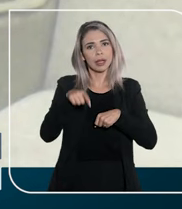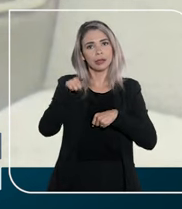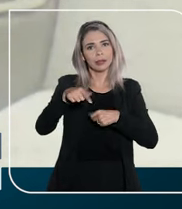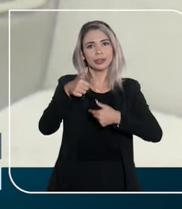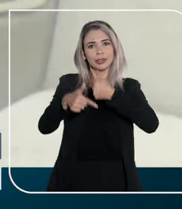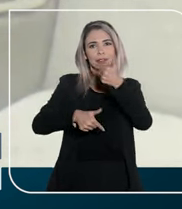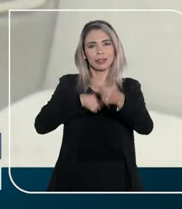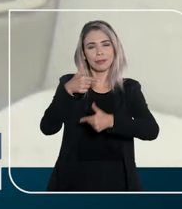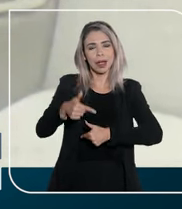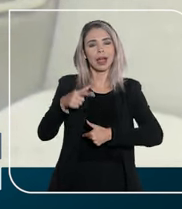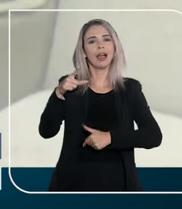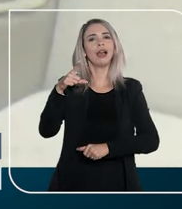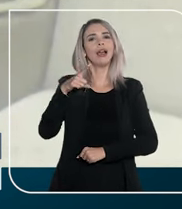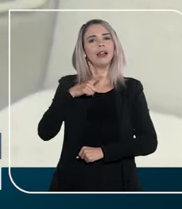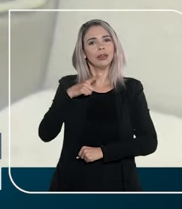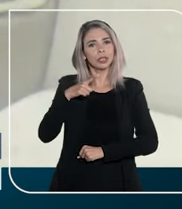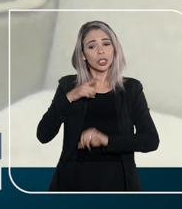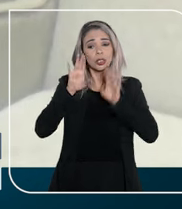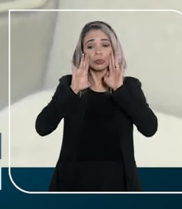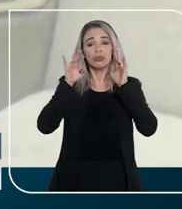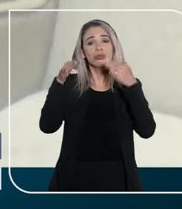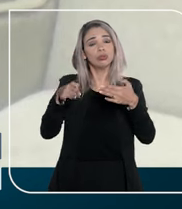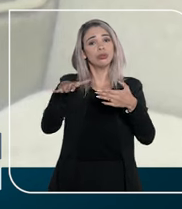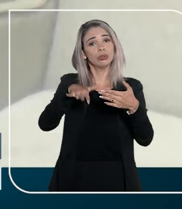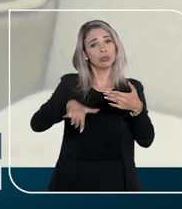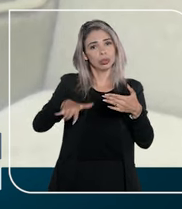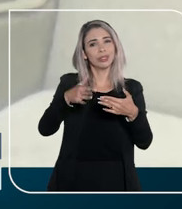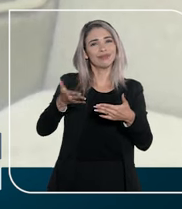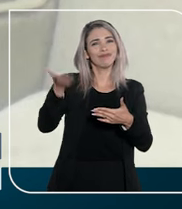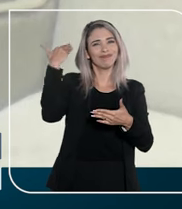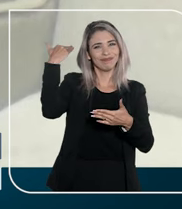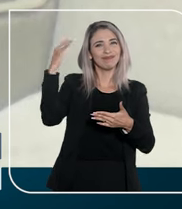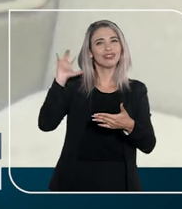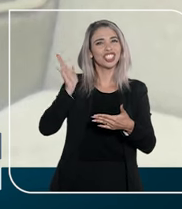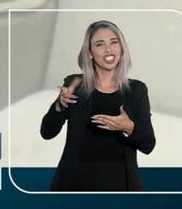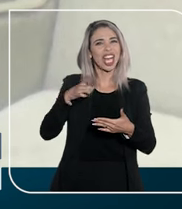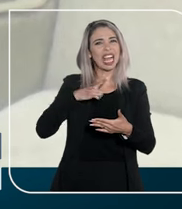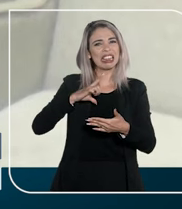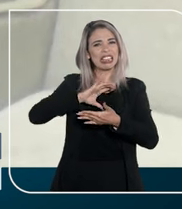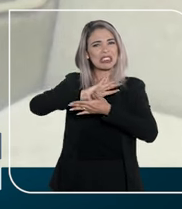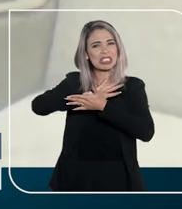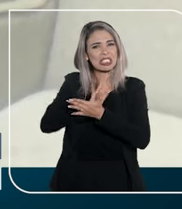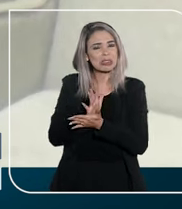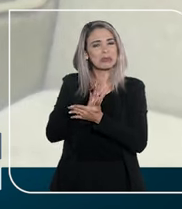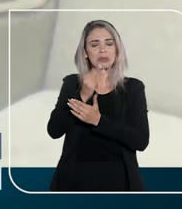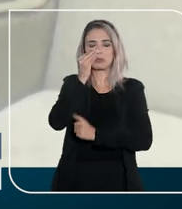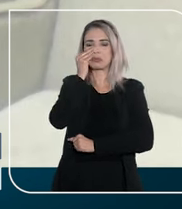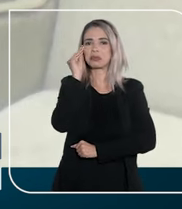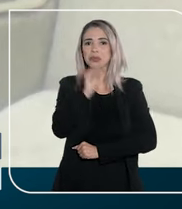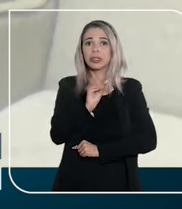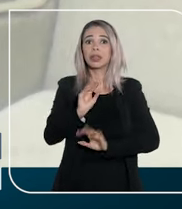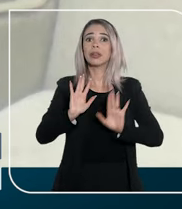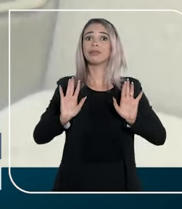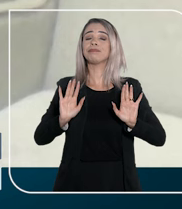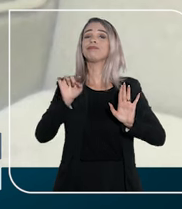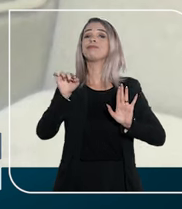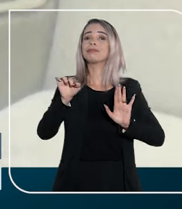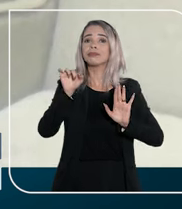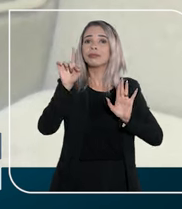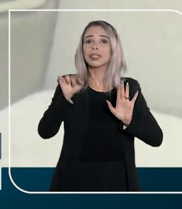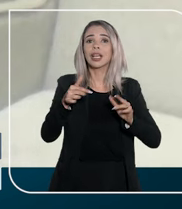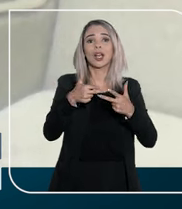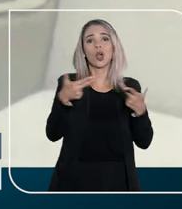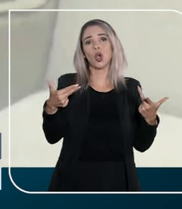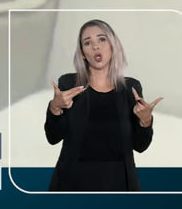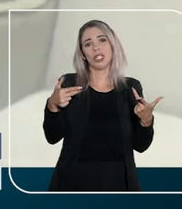atuação do Estado em prol desses segmentos que durante muito tempo foram tão discriminados. E isso é algo que